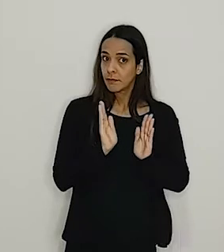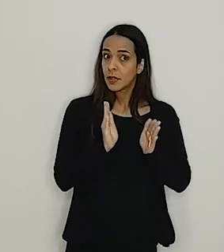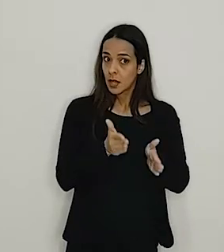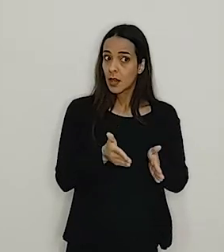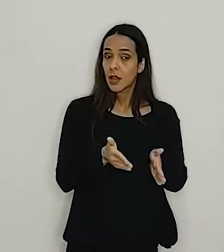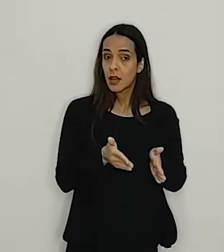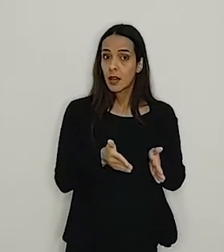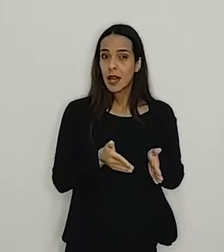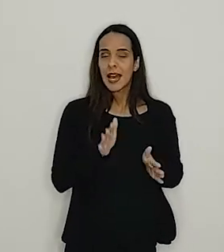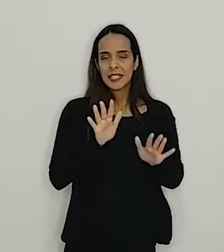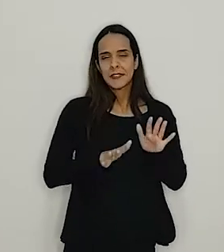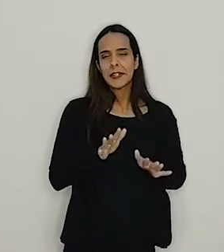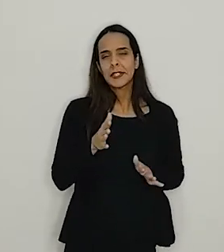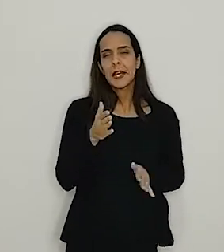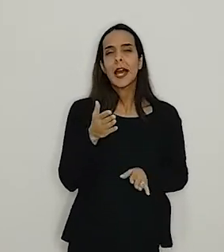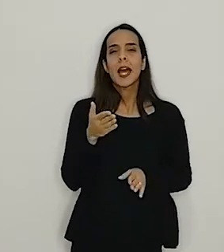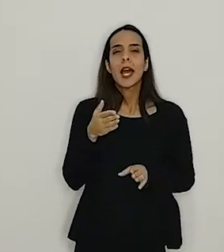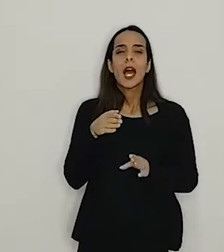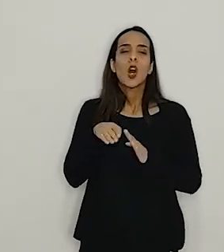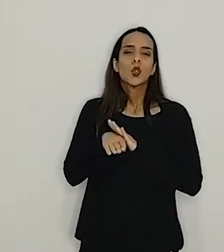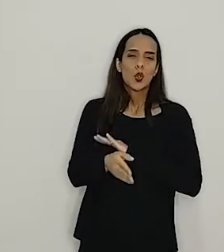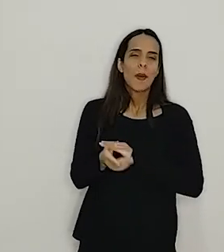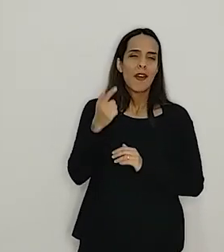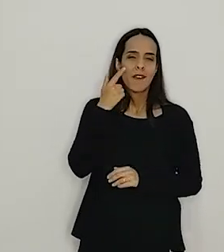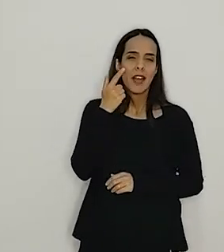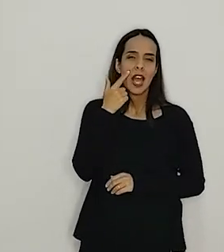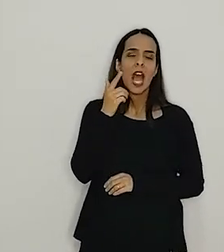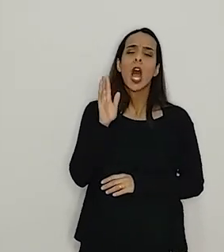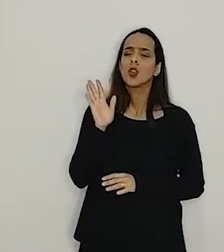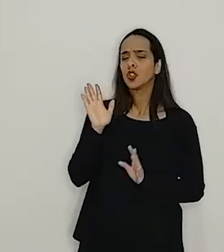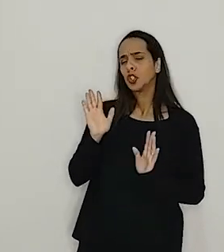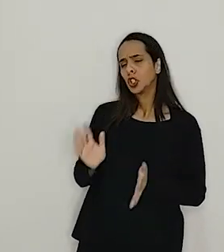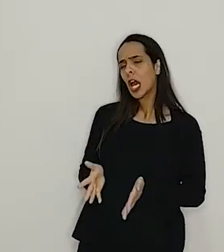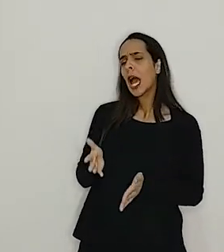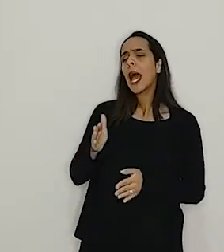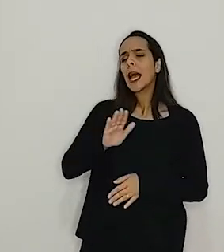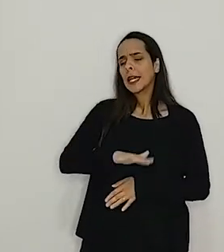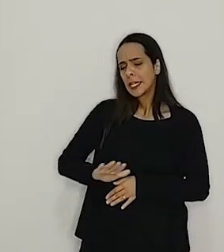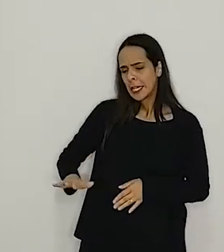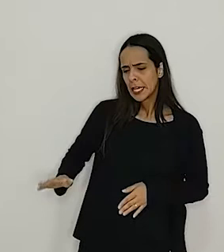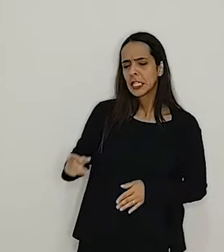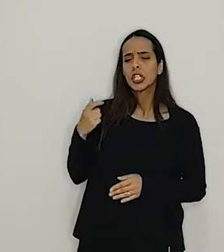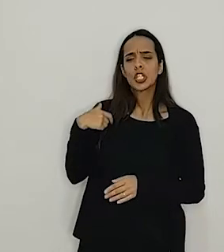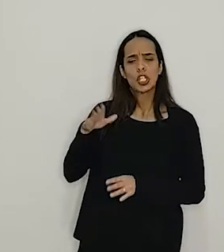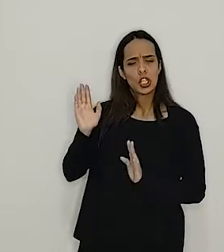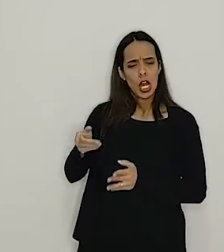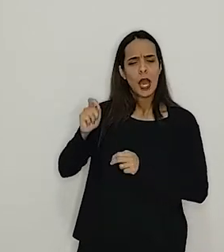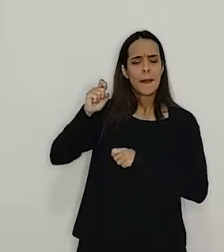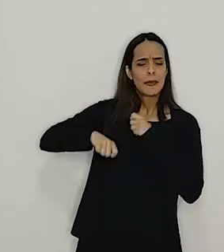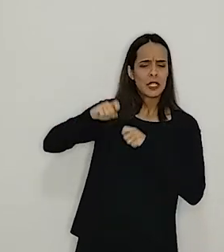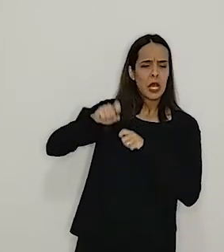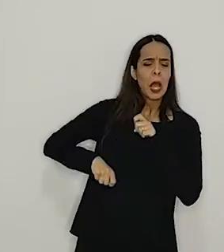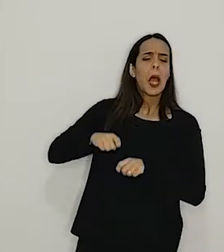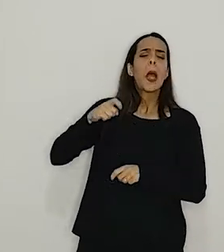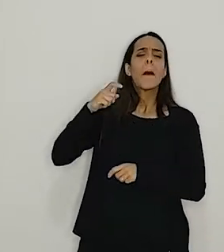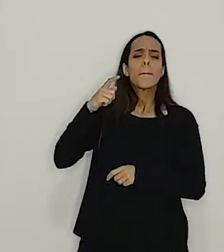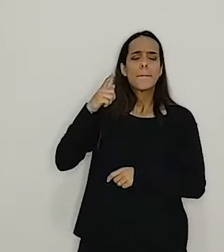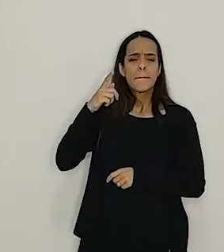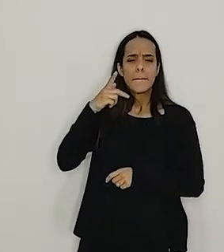E que se detenha a ser uma vítima, porque é muito comum a gente escutar: eu também fui abusado na minha infância, meus pais